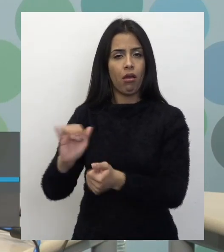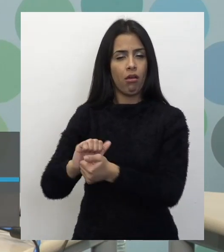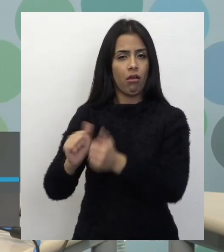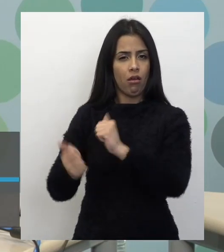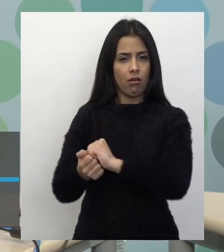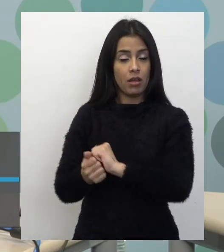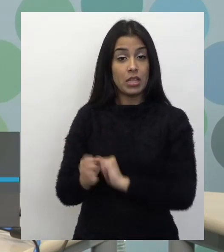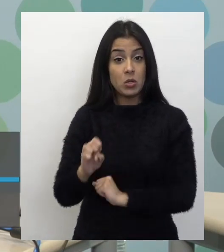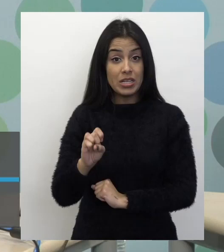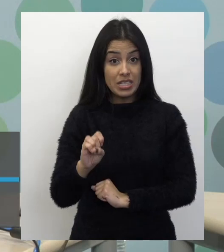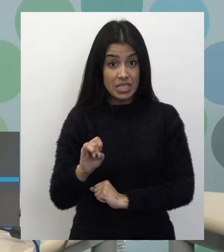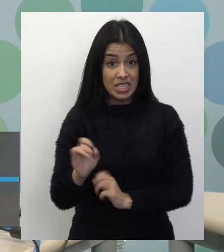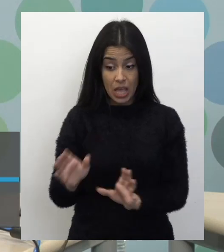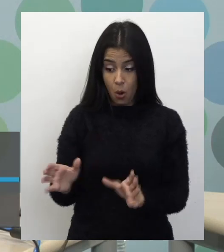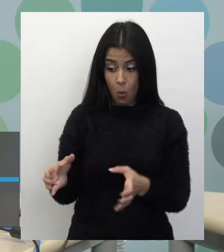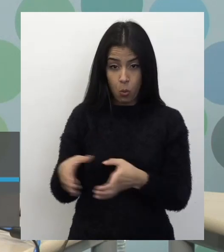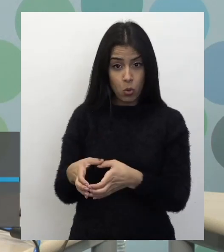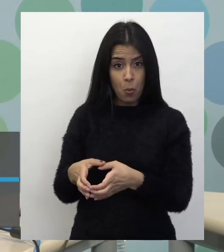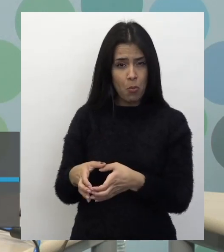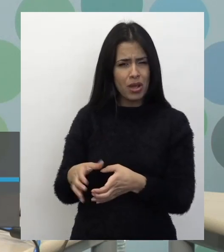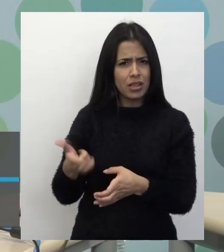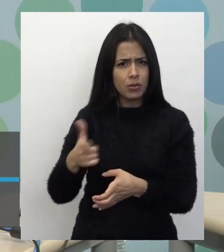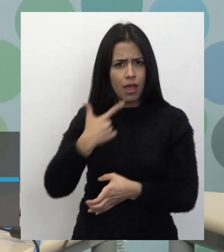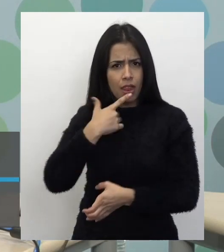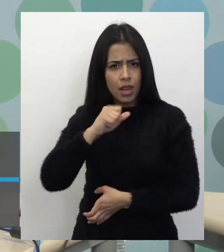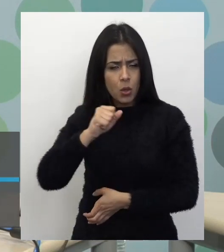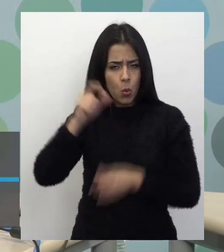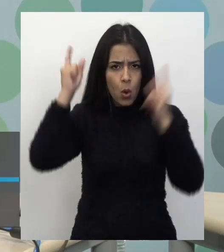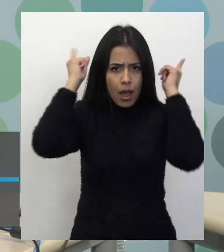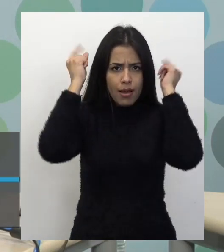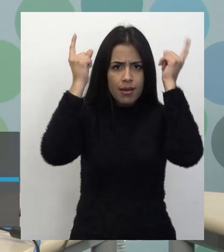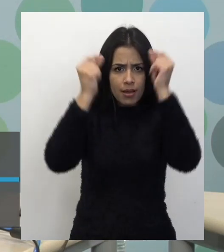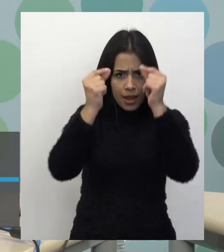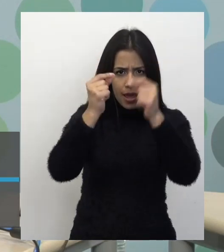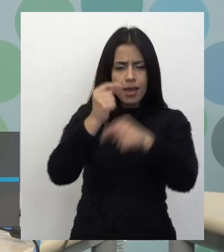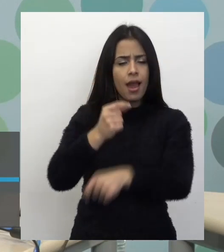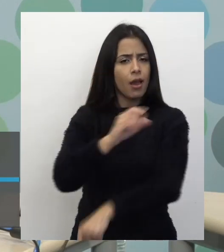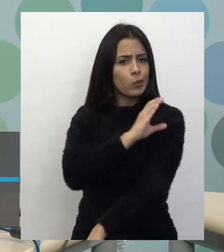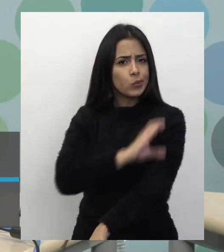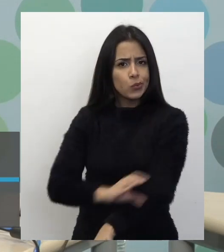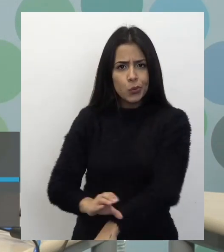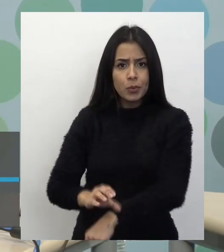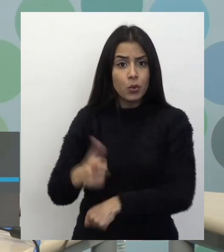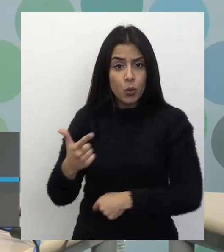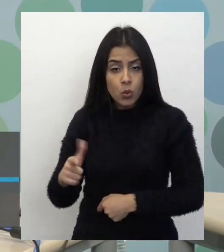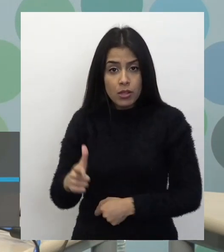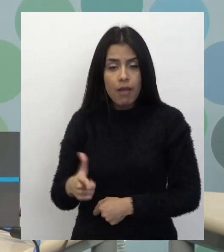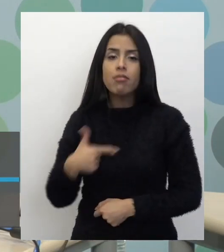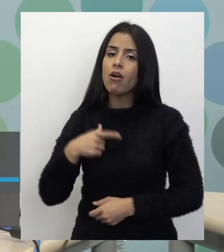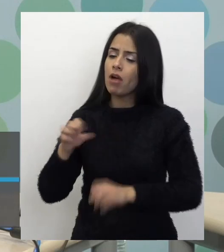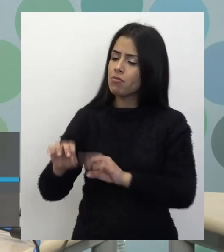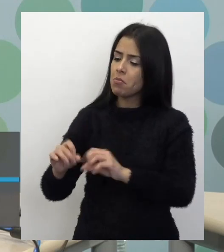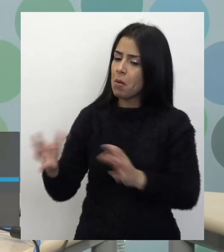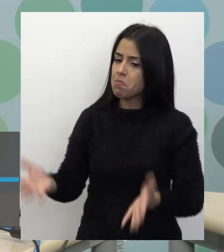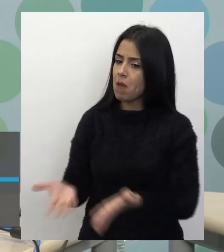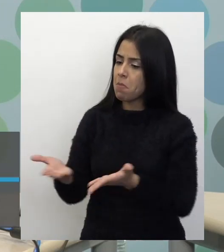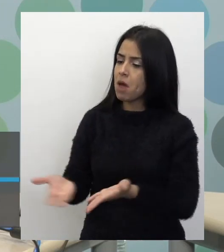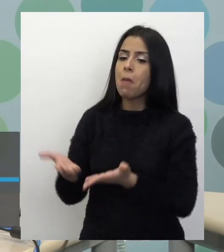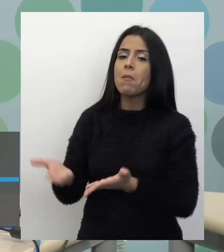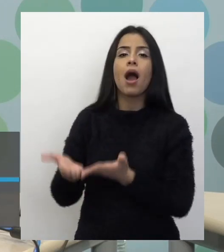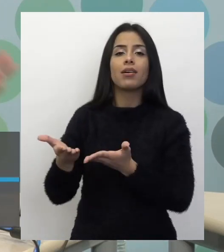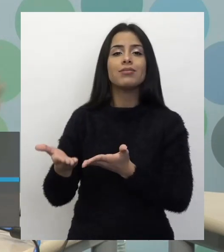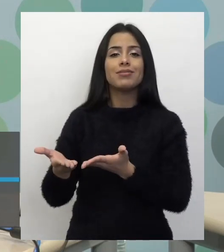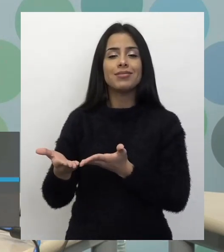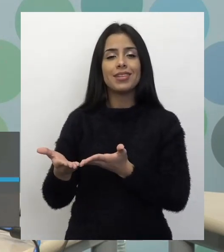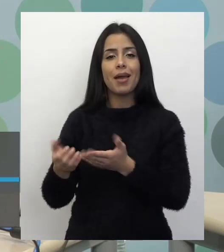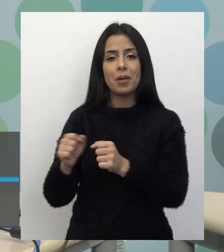grega, macedônica também, que é de onde ele veio, é um bárbaro. Por isso, vamos levar, né, entre aspas, a civilização,